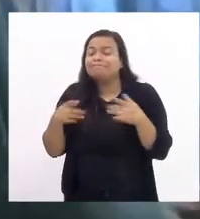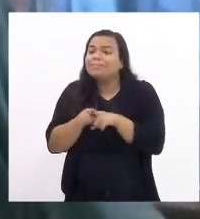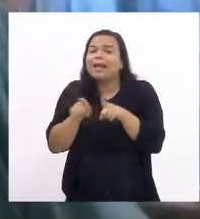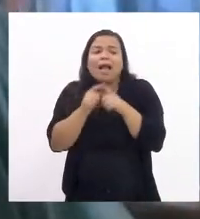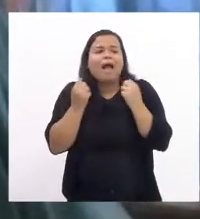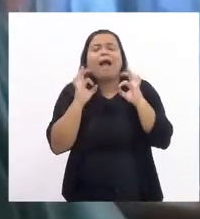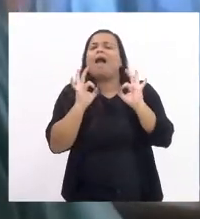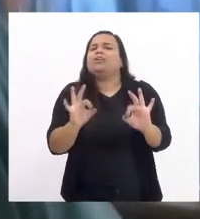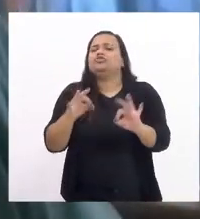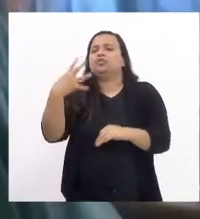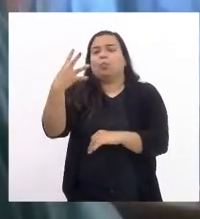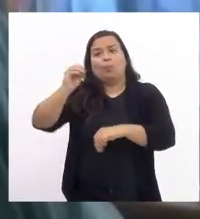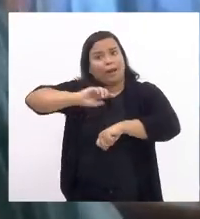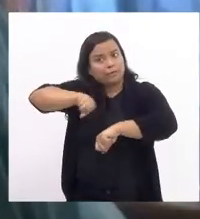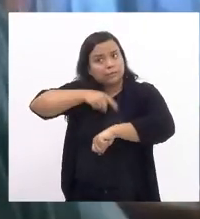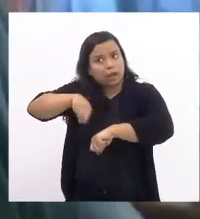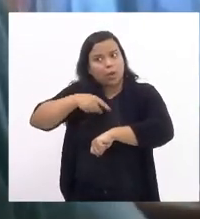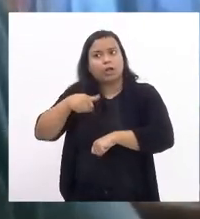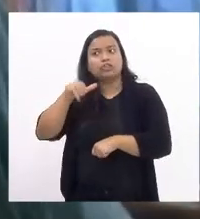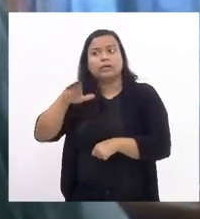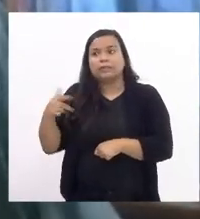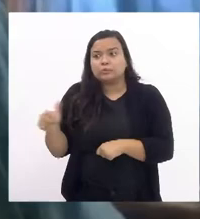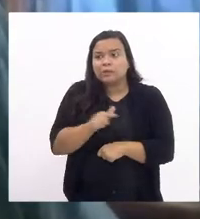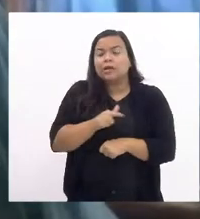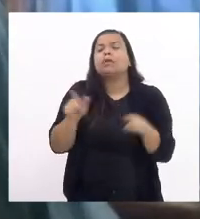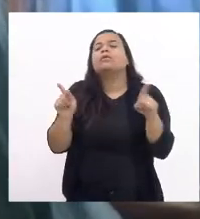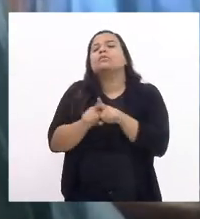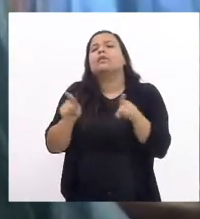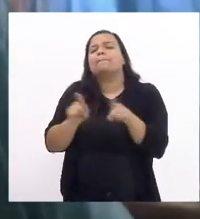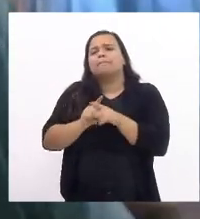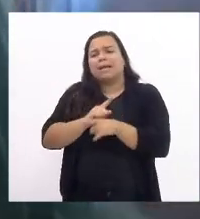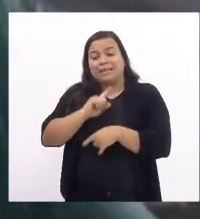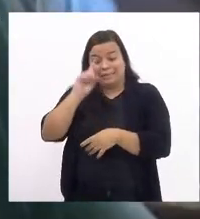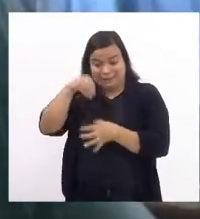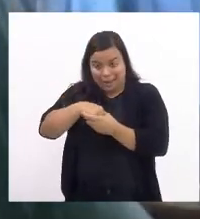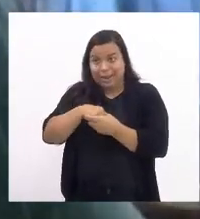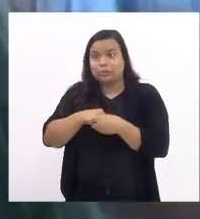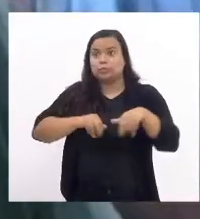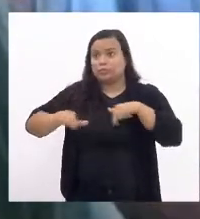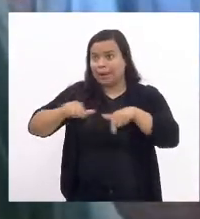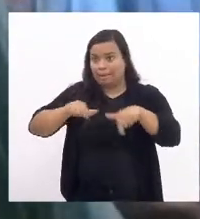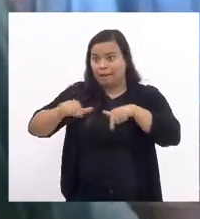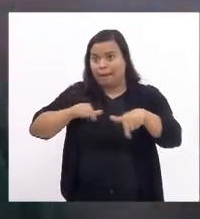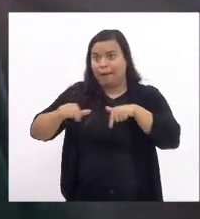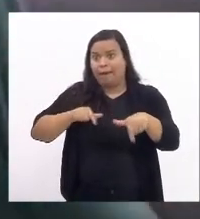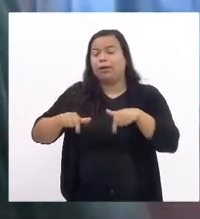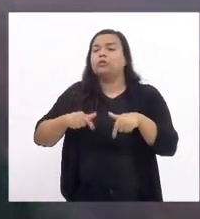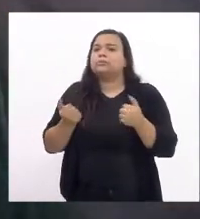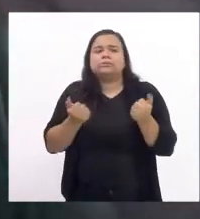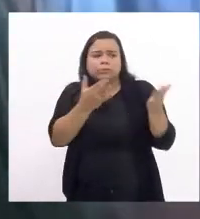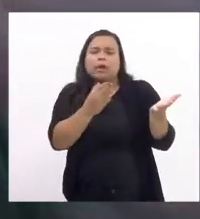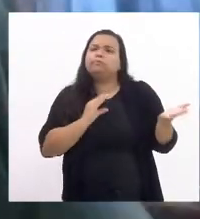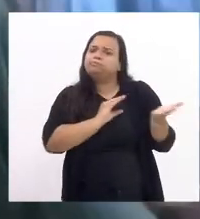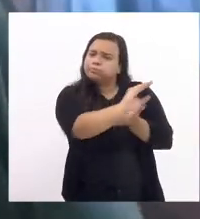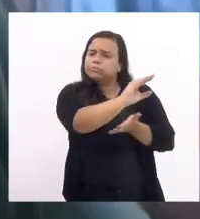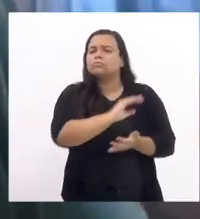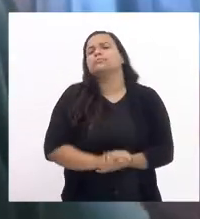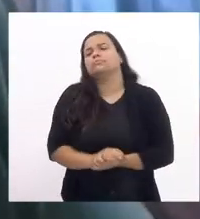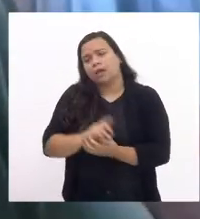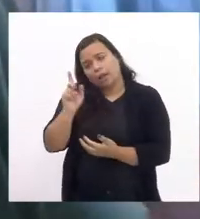durante o exercício da sua missão de direção, isso é o mínimo de reconhecimento. Alguém vai